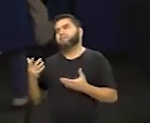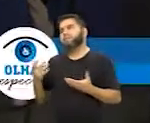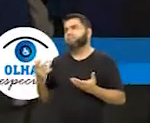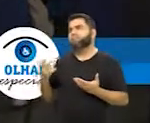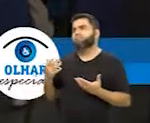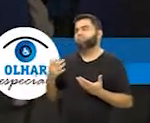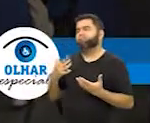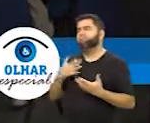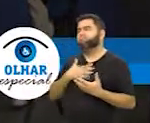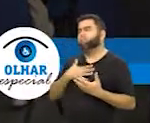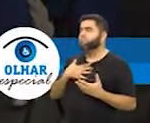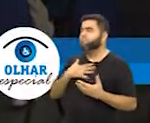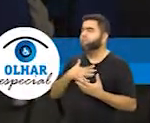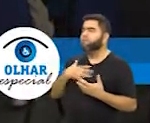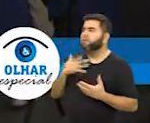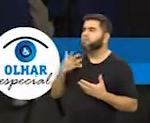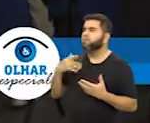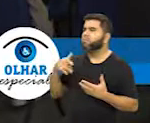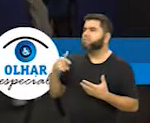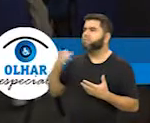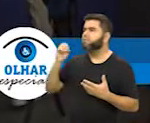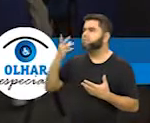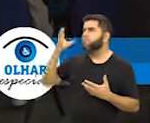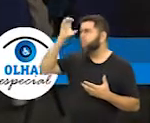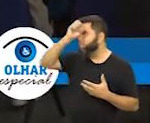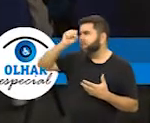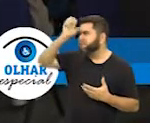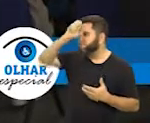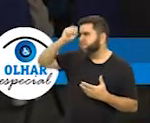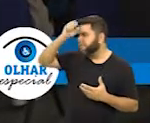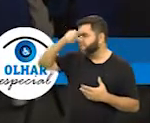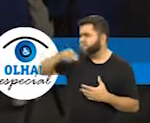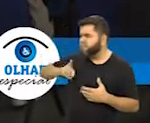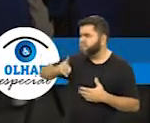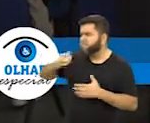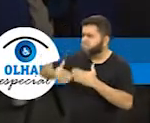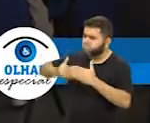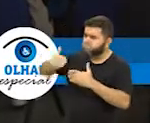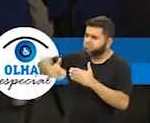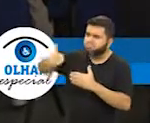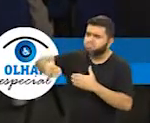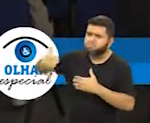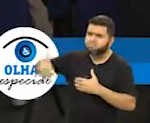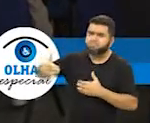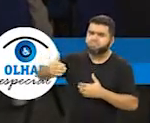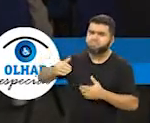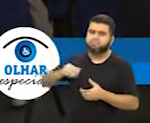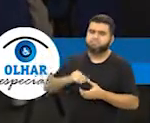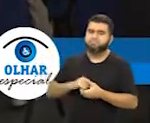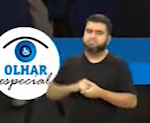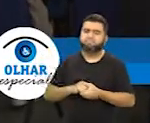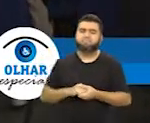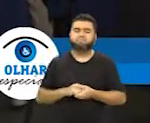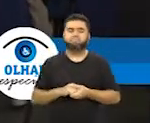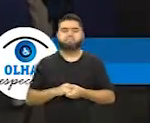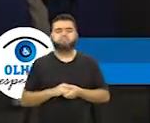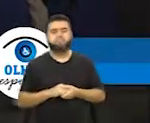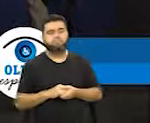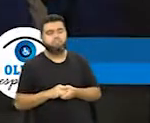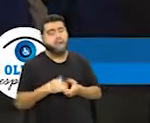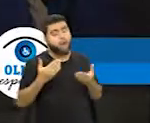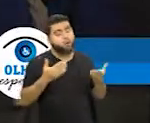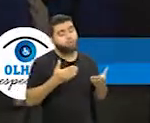Maristela, é muito gratificante, né, esse evento. É um aprendizado cada vez mais para a nossa instituição.